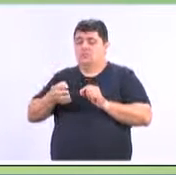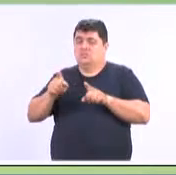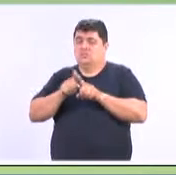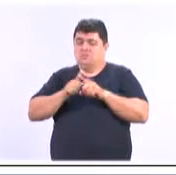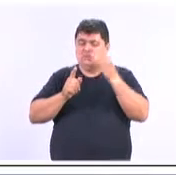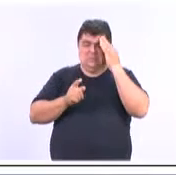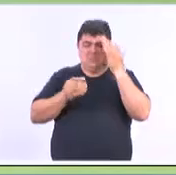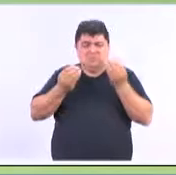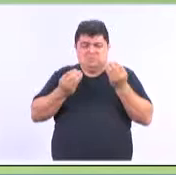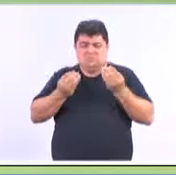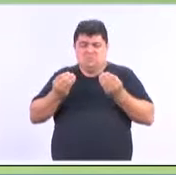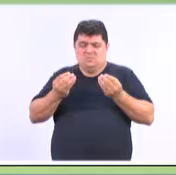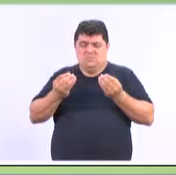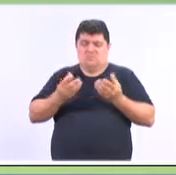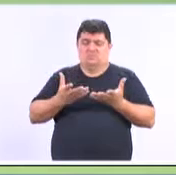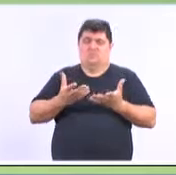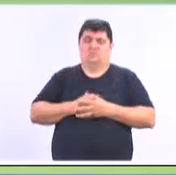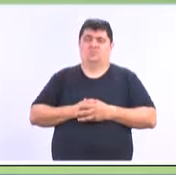compreender?